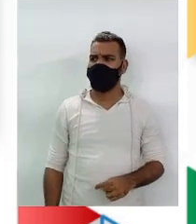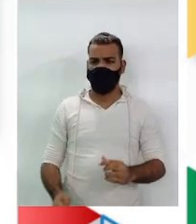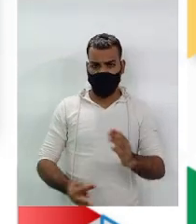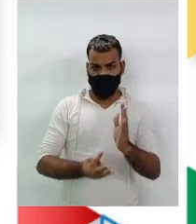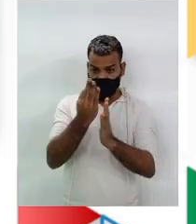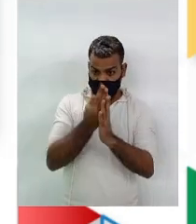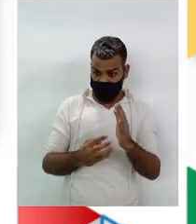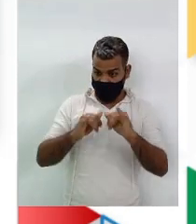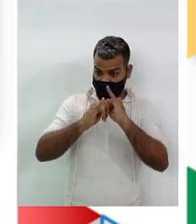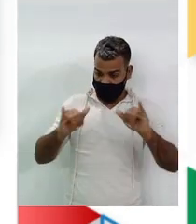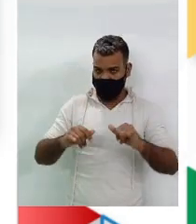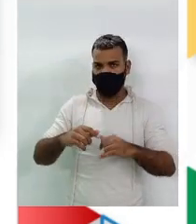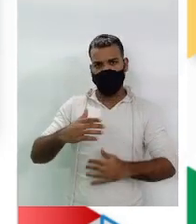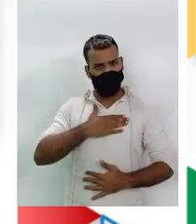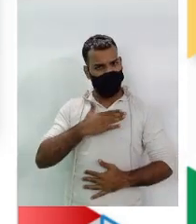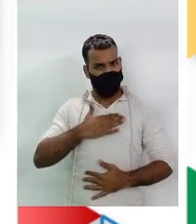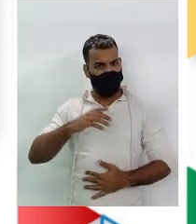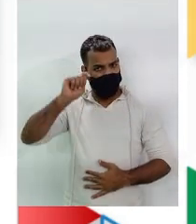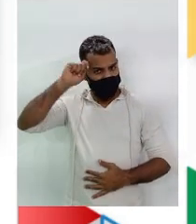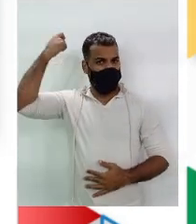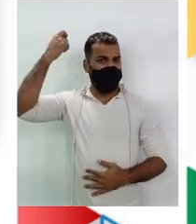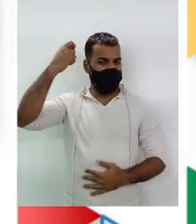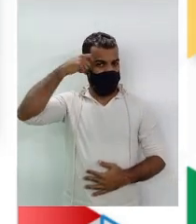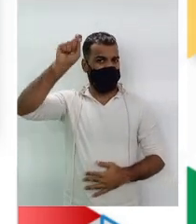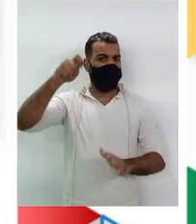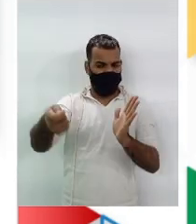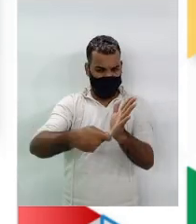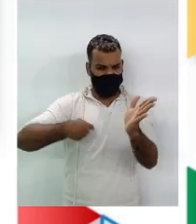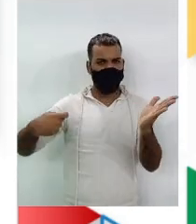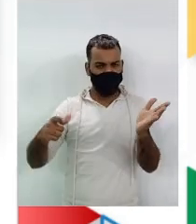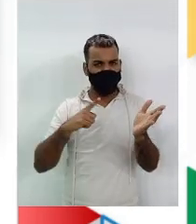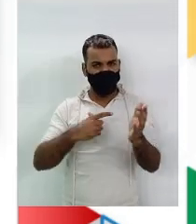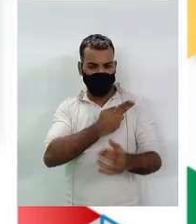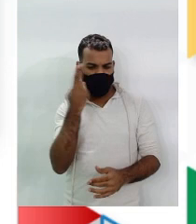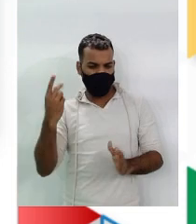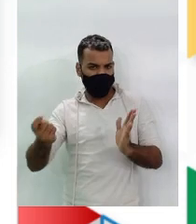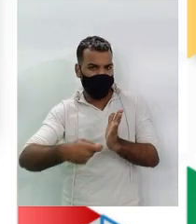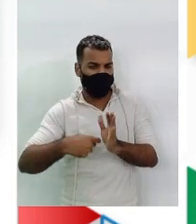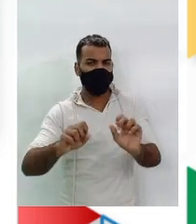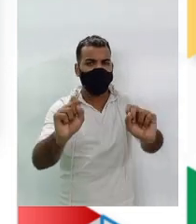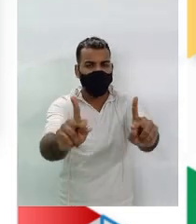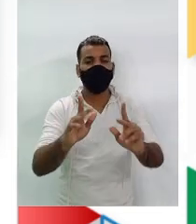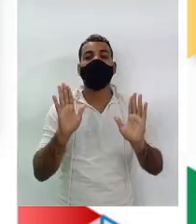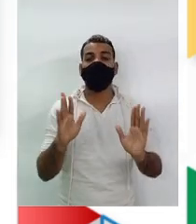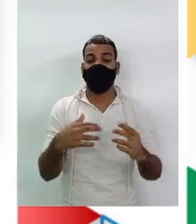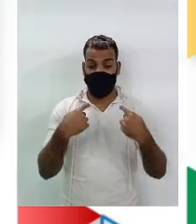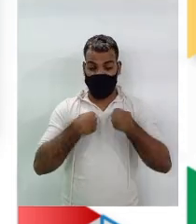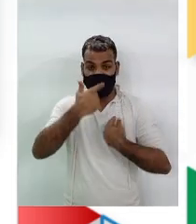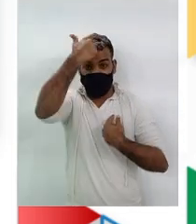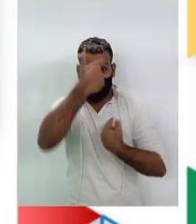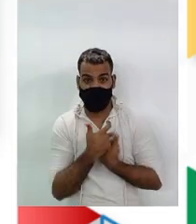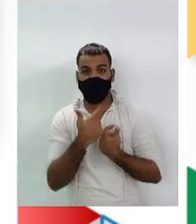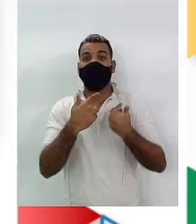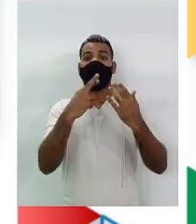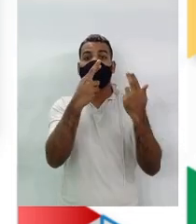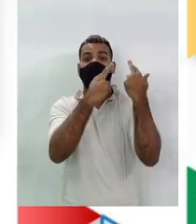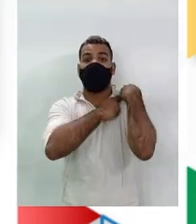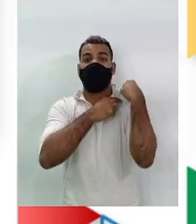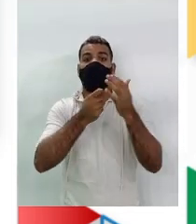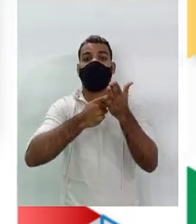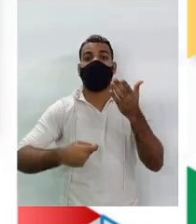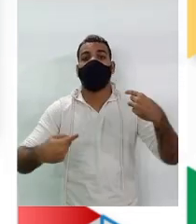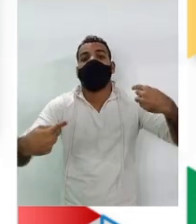da notícia é autoral, como eu falei, é assinado, pois o jornalista é responsável pela sua elaboração